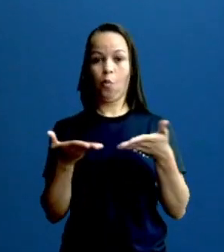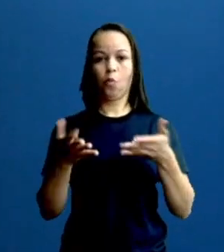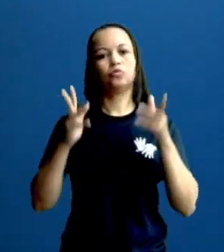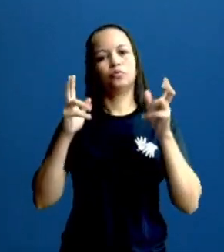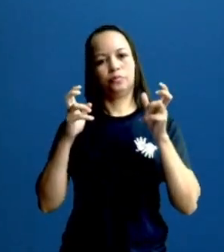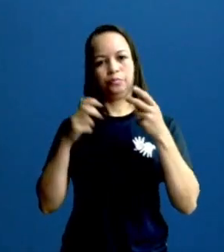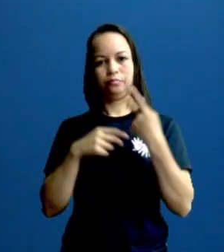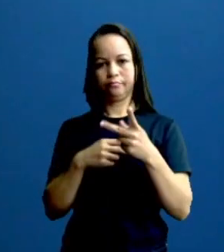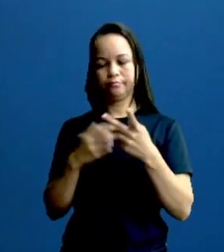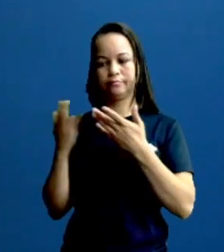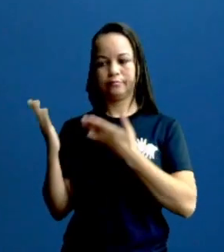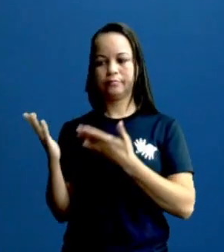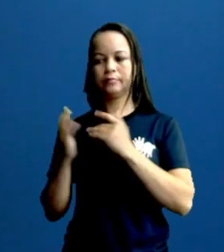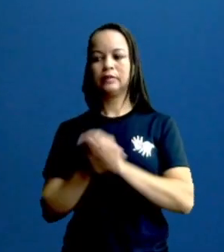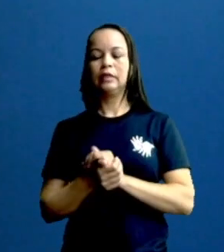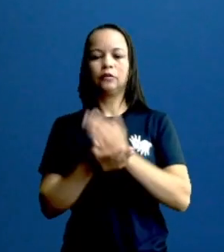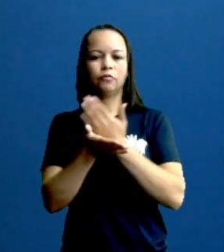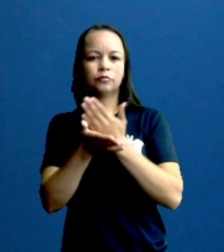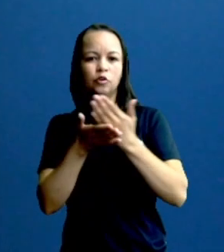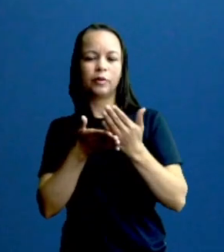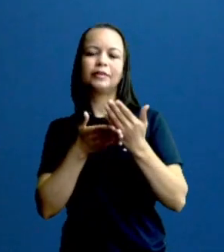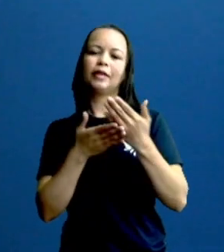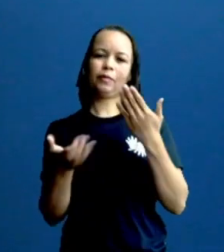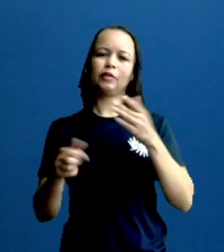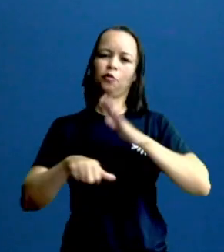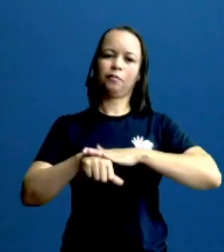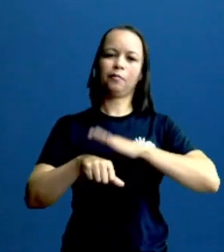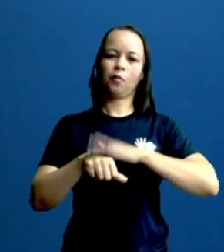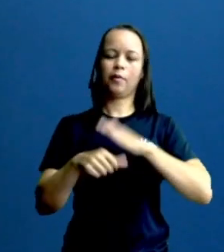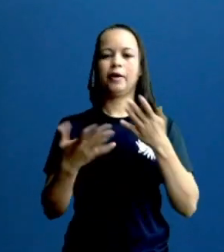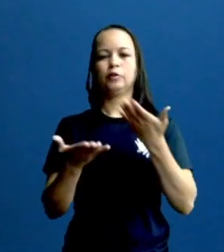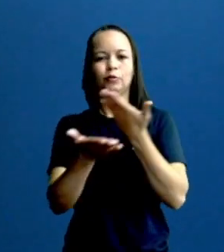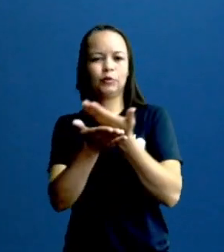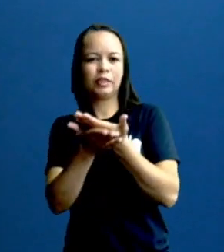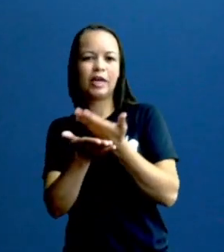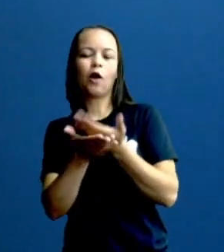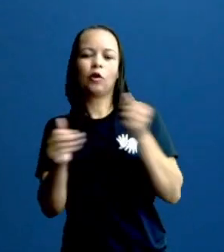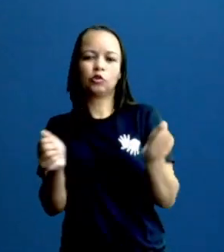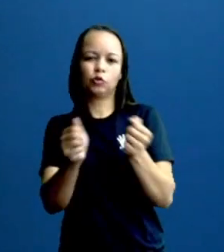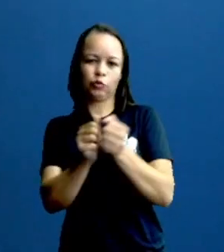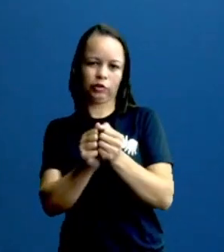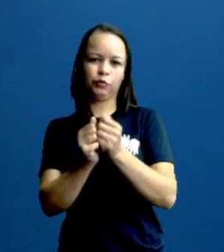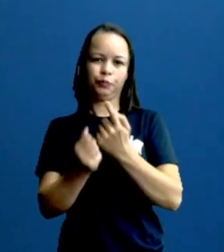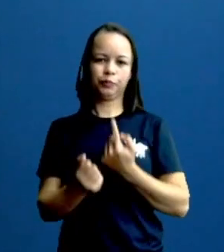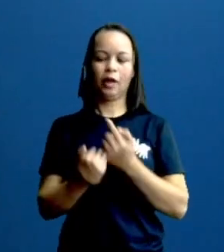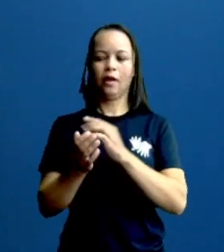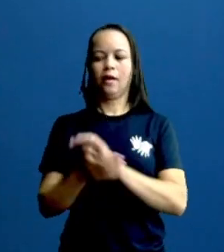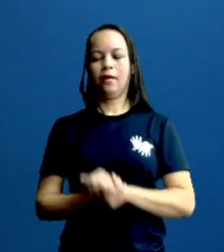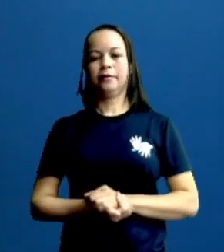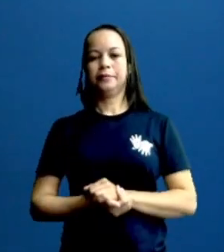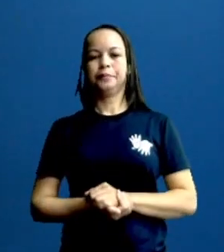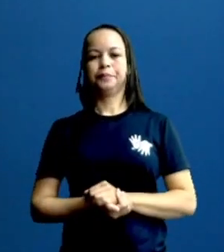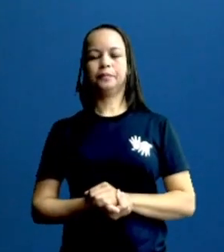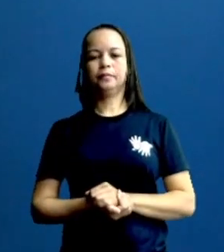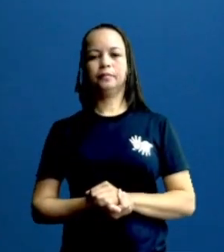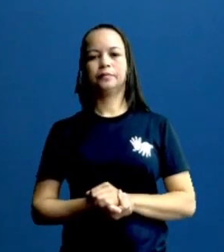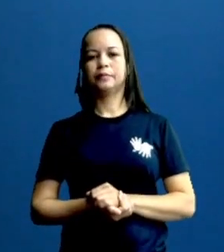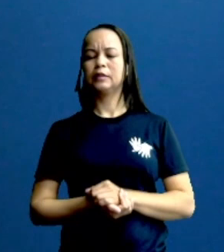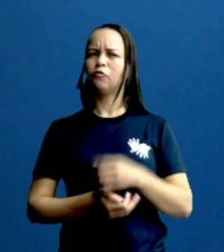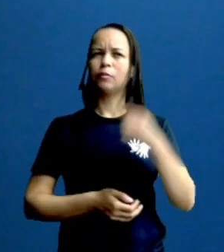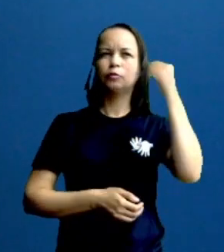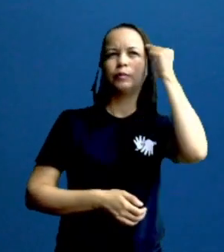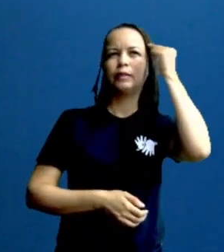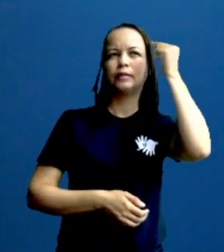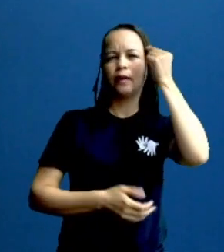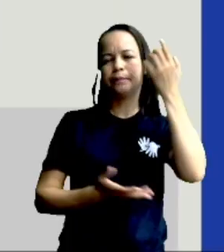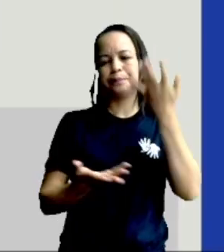lá, vamos dar início, né, a mais esse momento de aula aqui juntinho comigo. Vamos lá? Então vamos pensar um